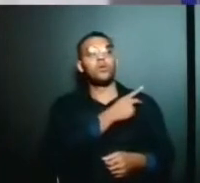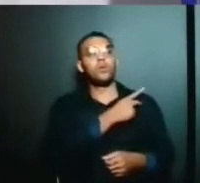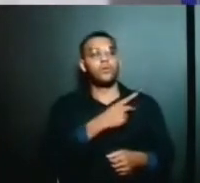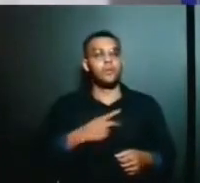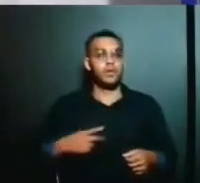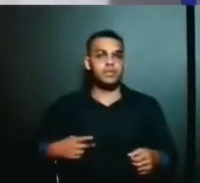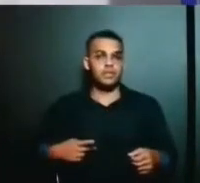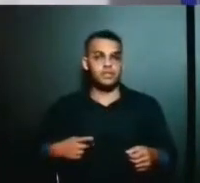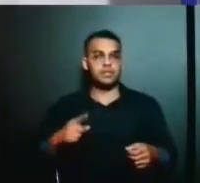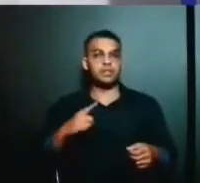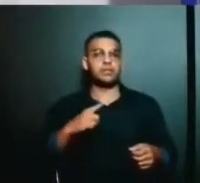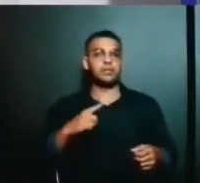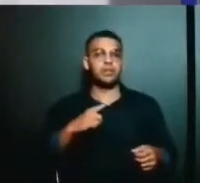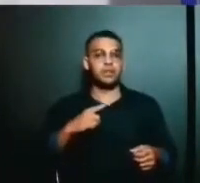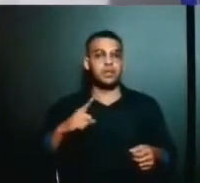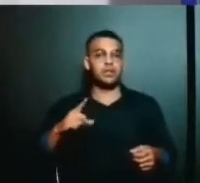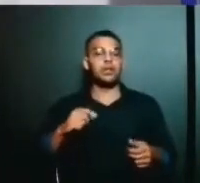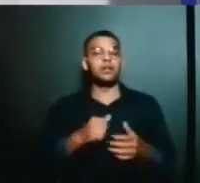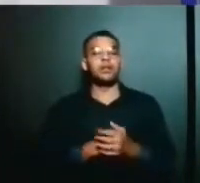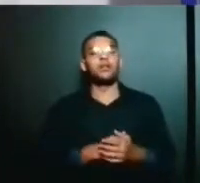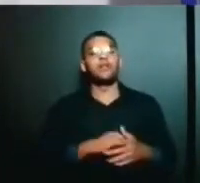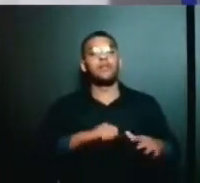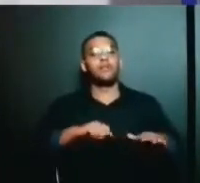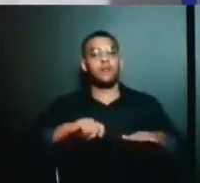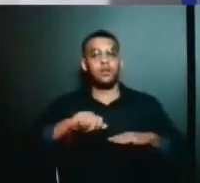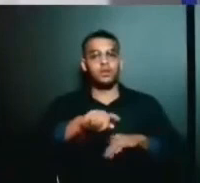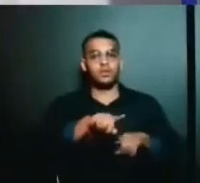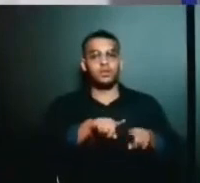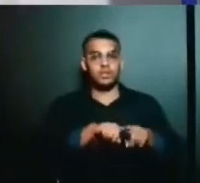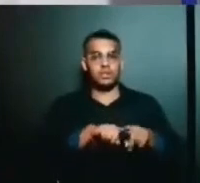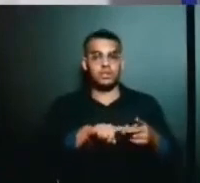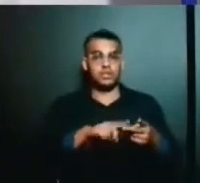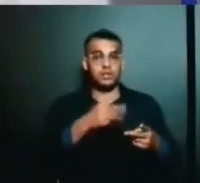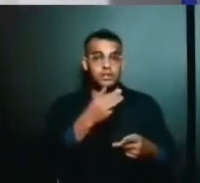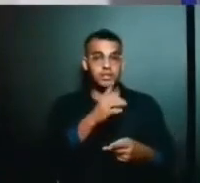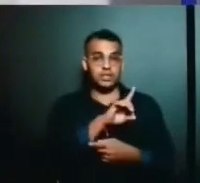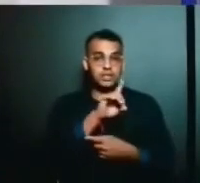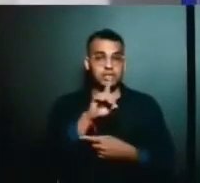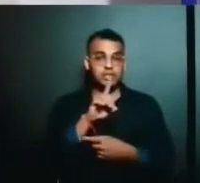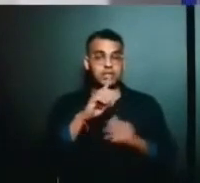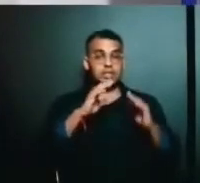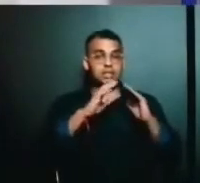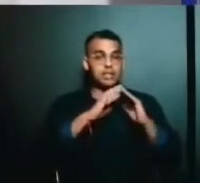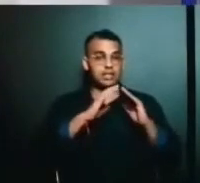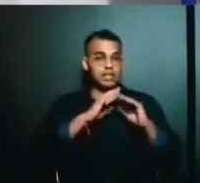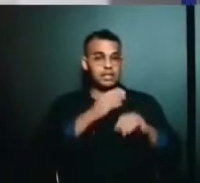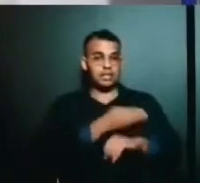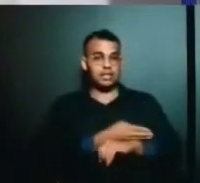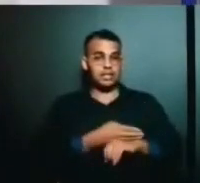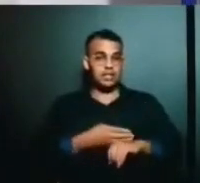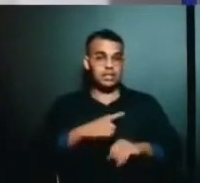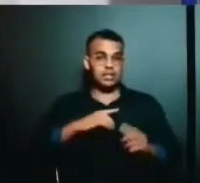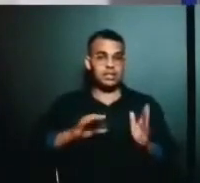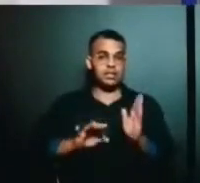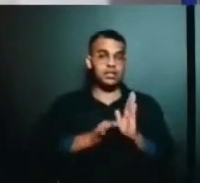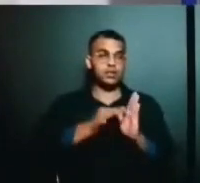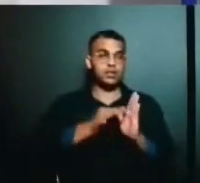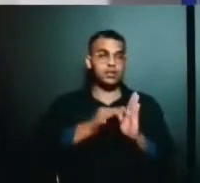e as três primeiros dias na Casa Branca, assinou mais de 40 ordens